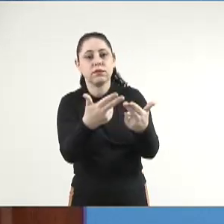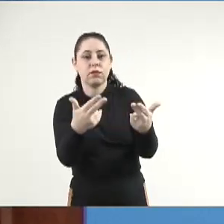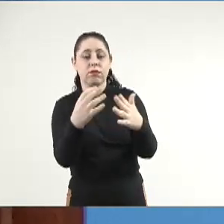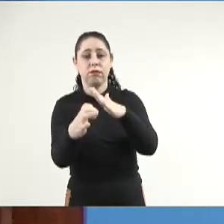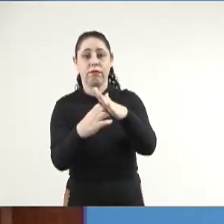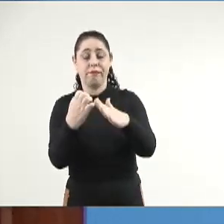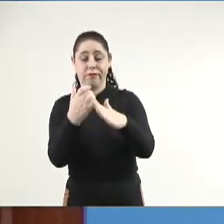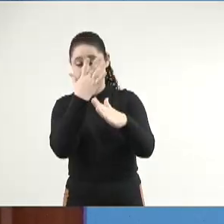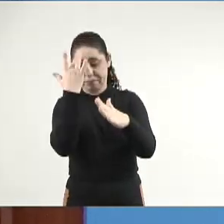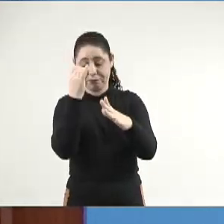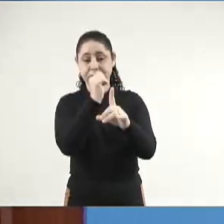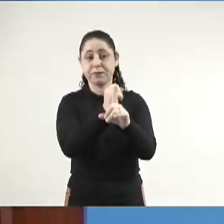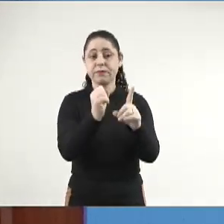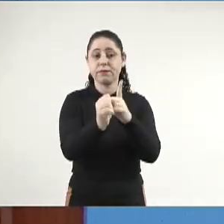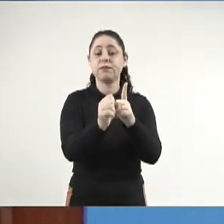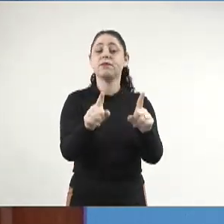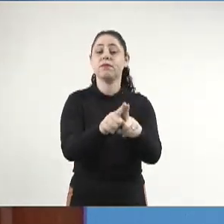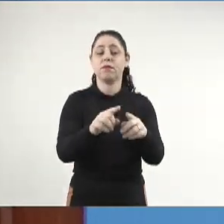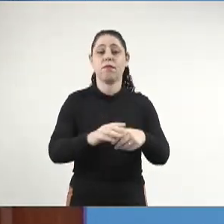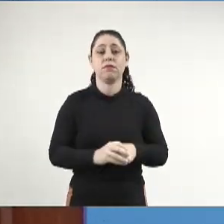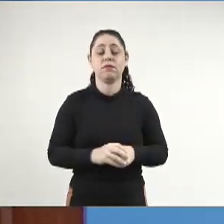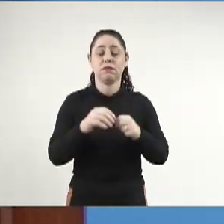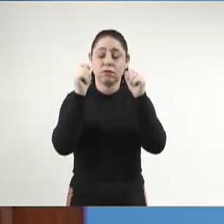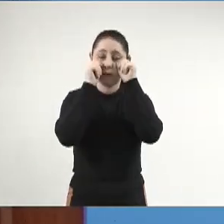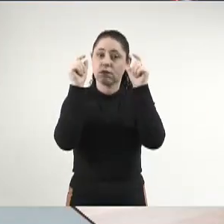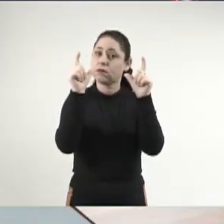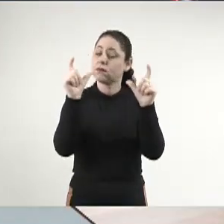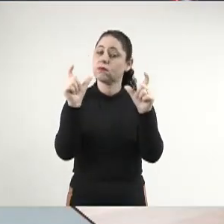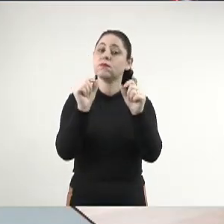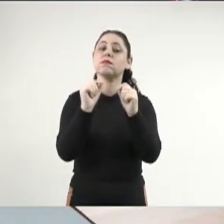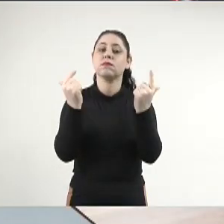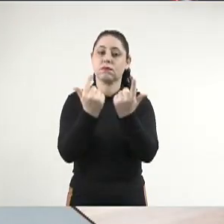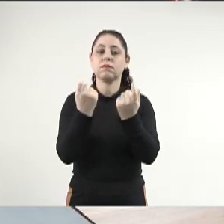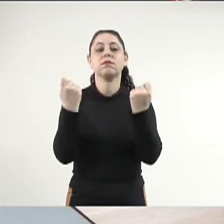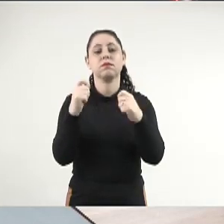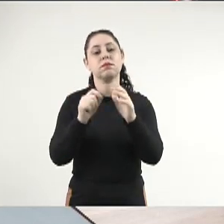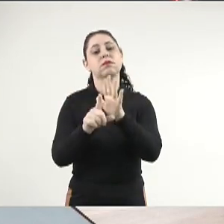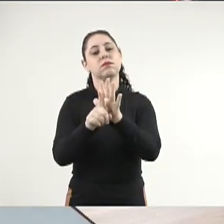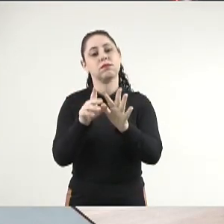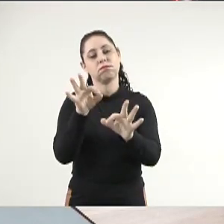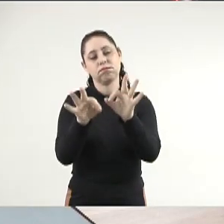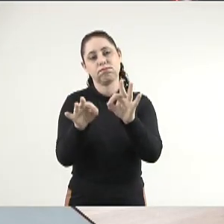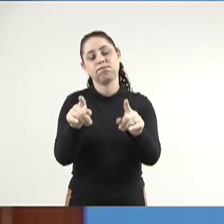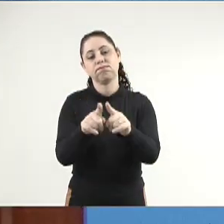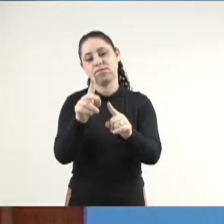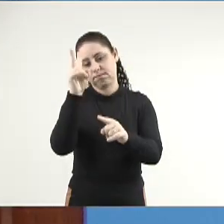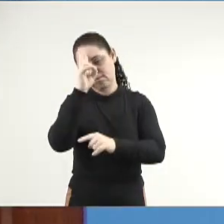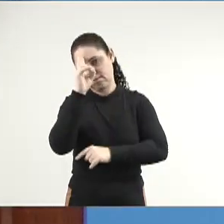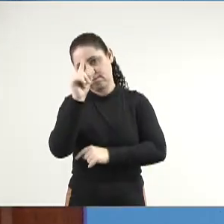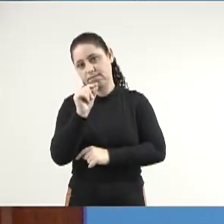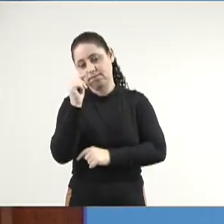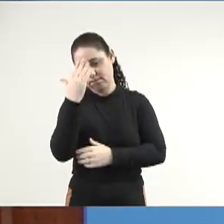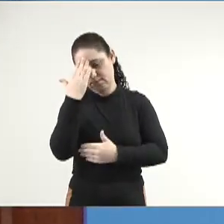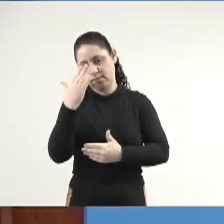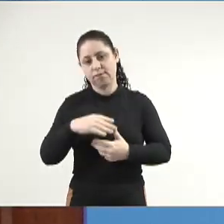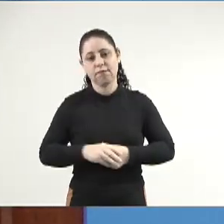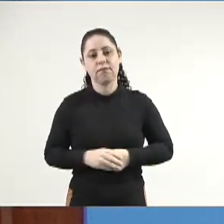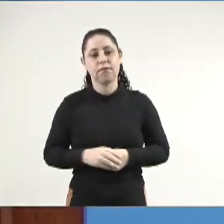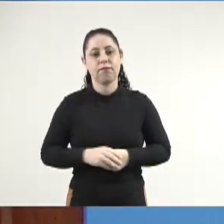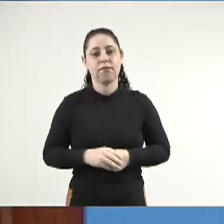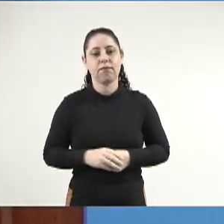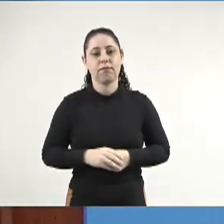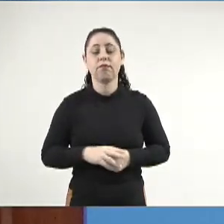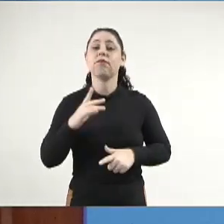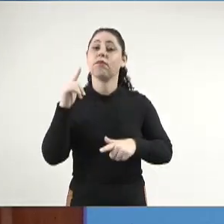casa esteja atento a isso, possa legislar sobre isso, né? E ressaltar e agradecer